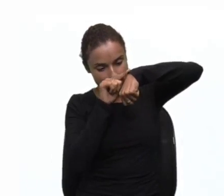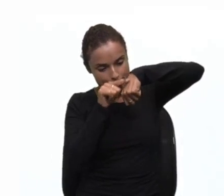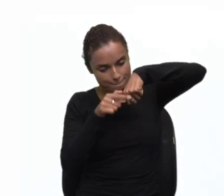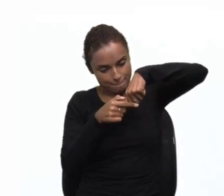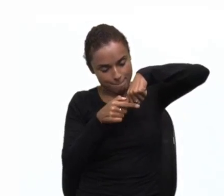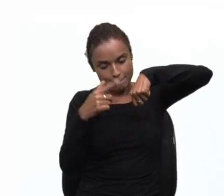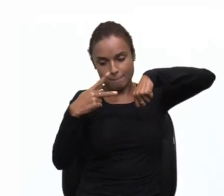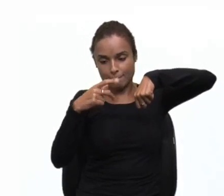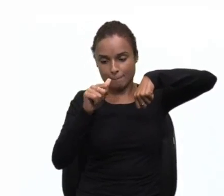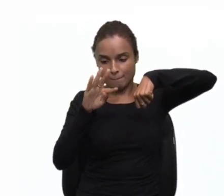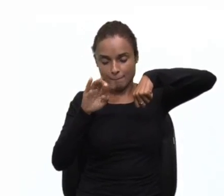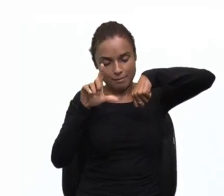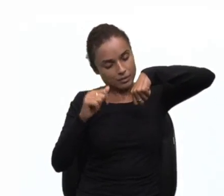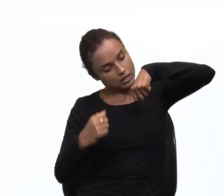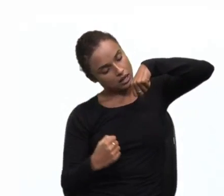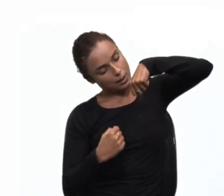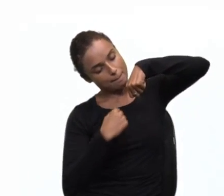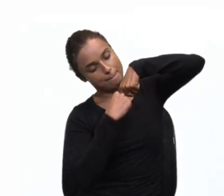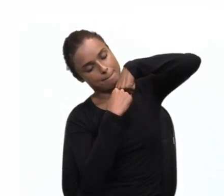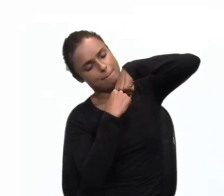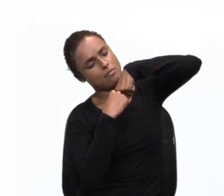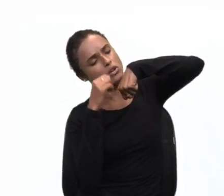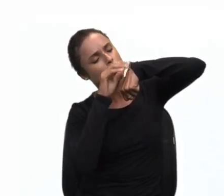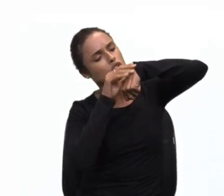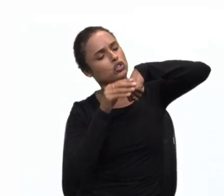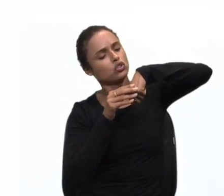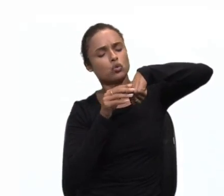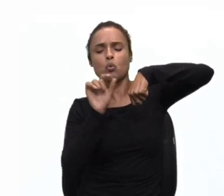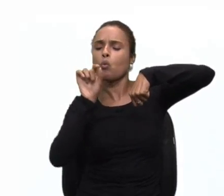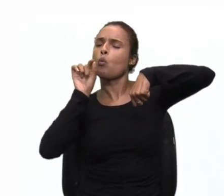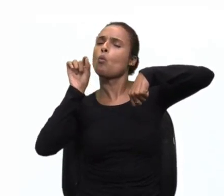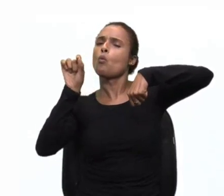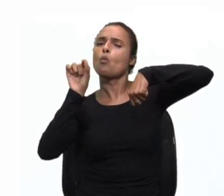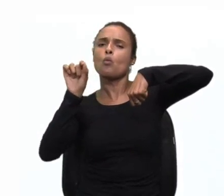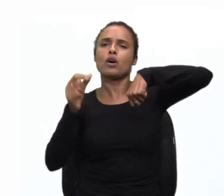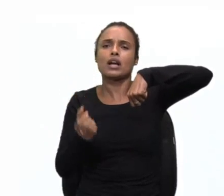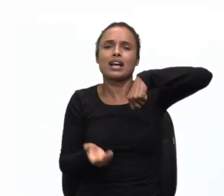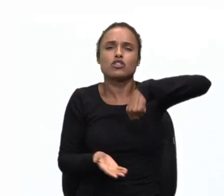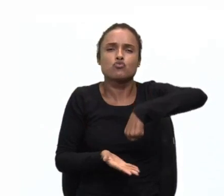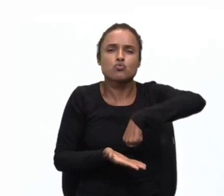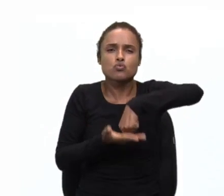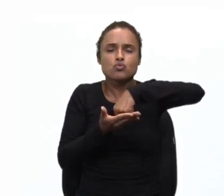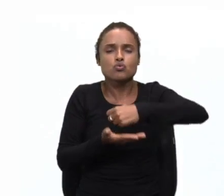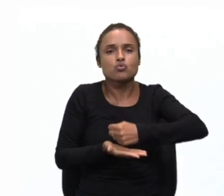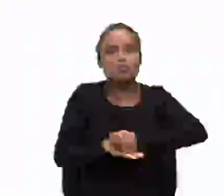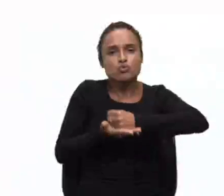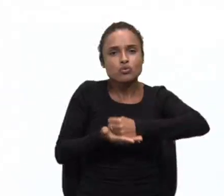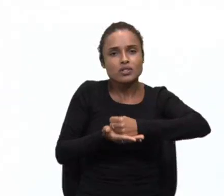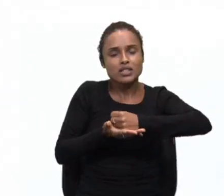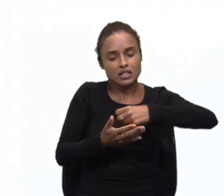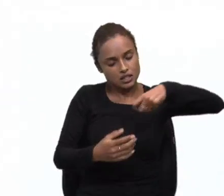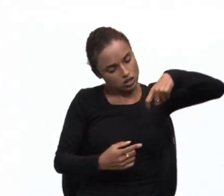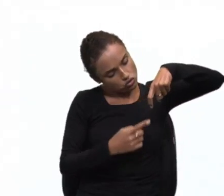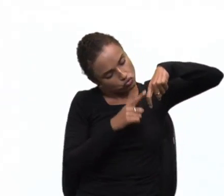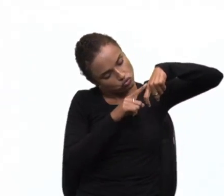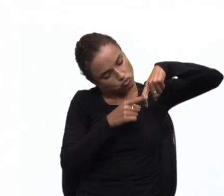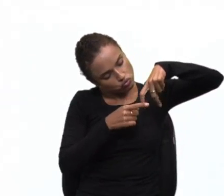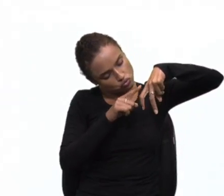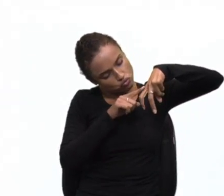algumas características bem importantes, como o que segura um joelho. Lembra da pergunta que fizeram agora um pouco tempo